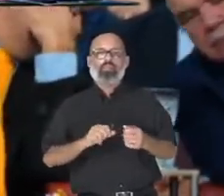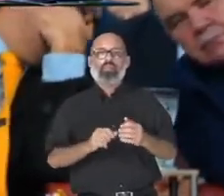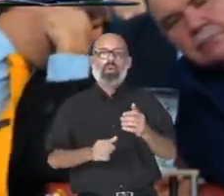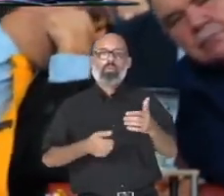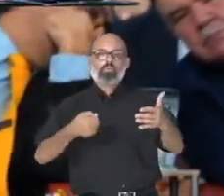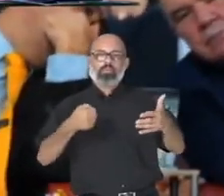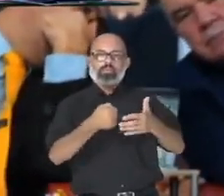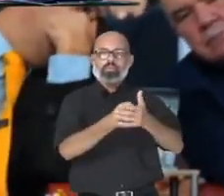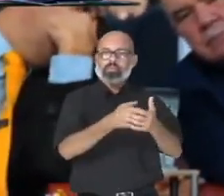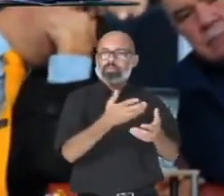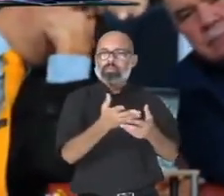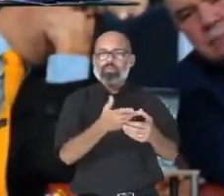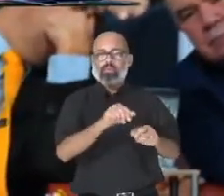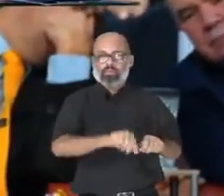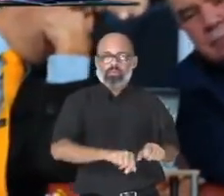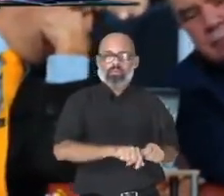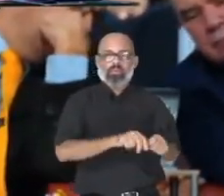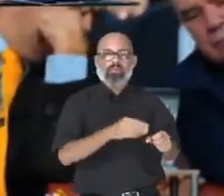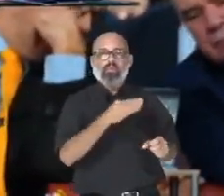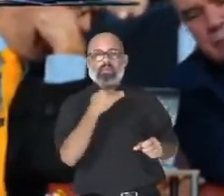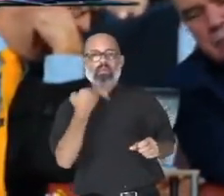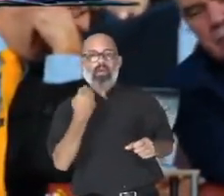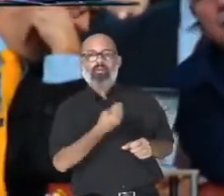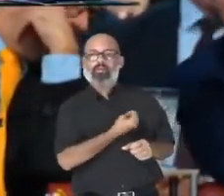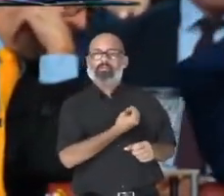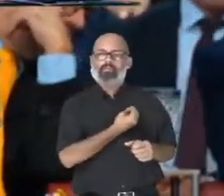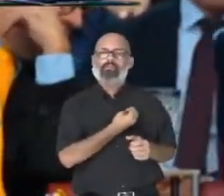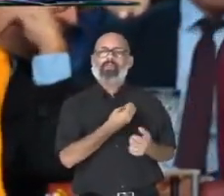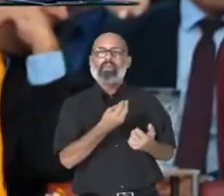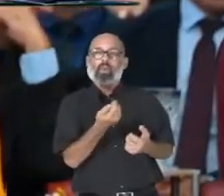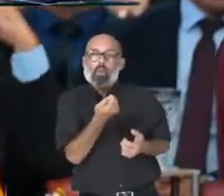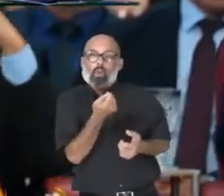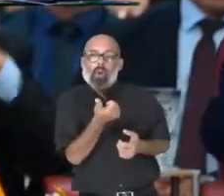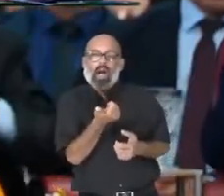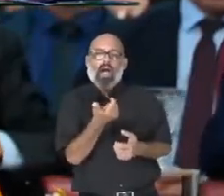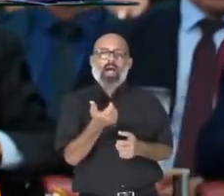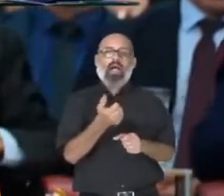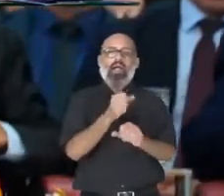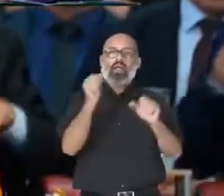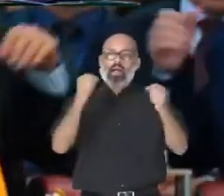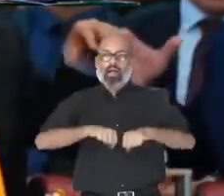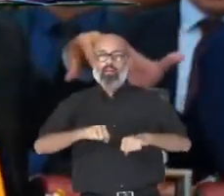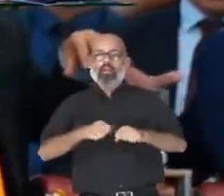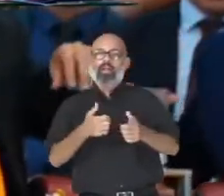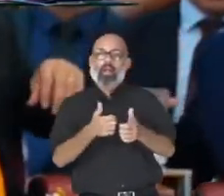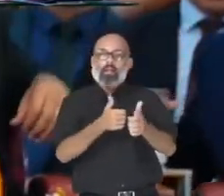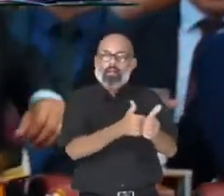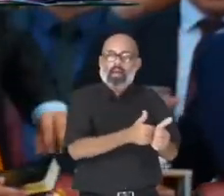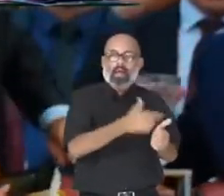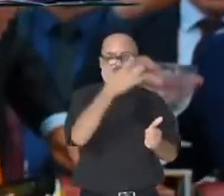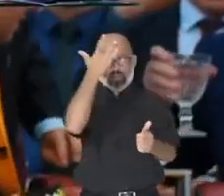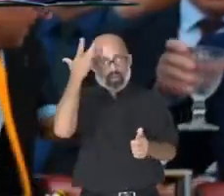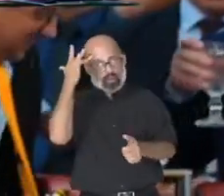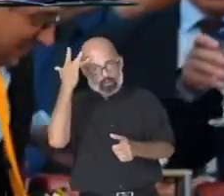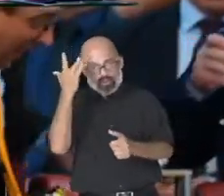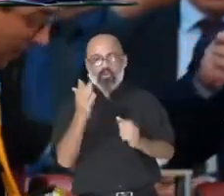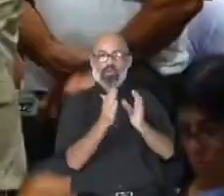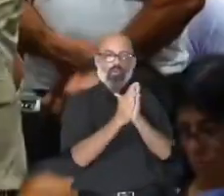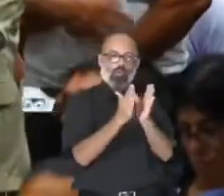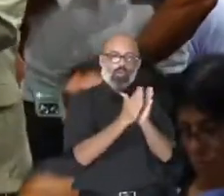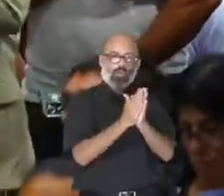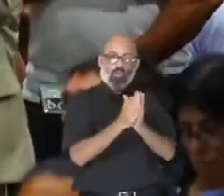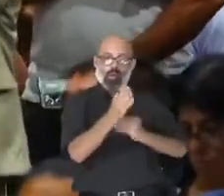e lá no acidente ele ver uma pessoa entre a vida e a morte, se ele tiver a capacidade de chegar perto dessa pessoa e fazer a oração